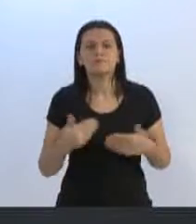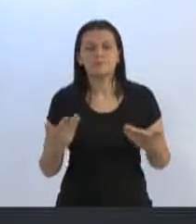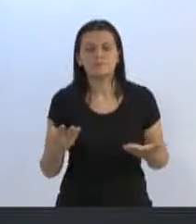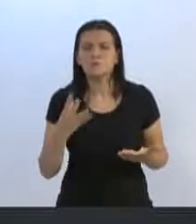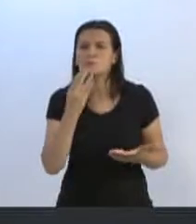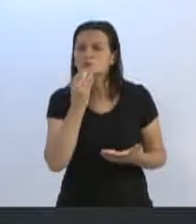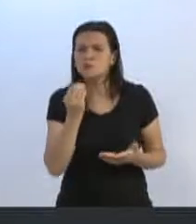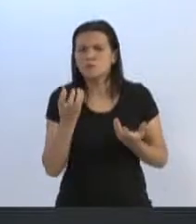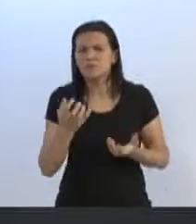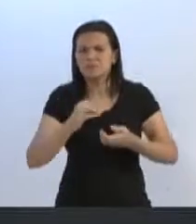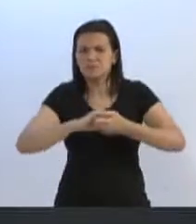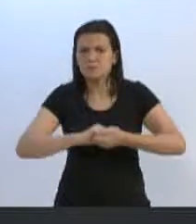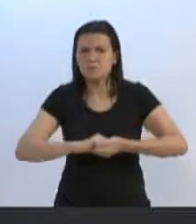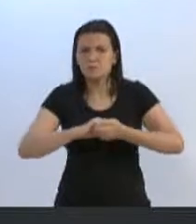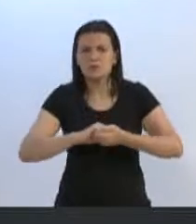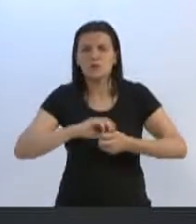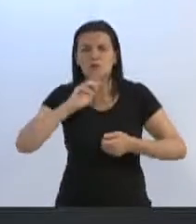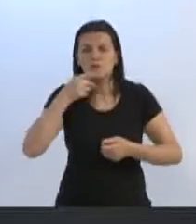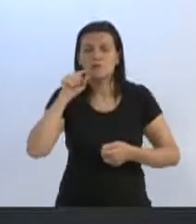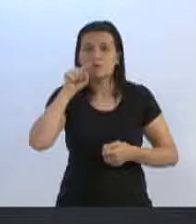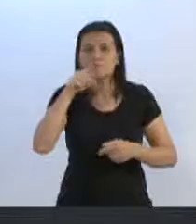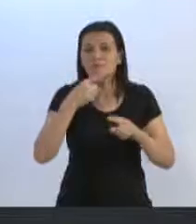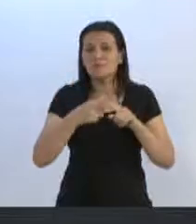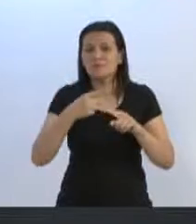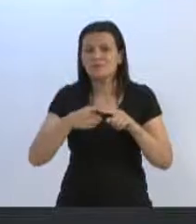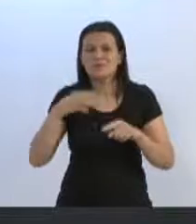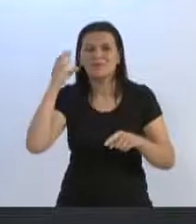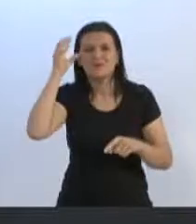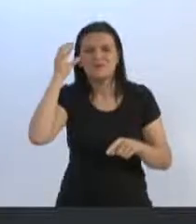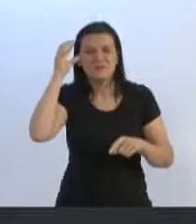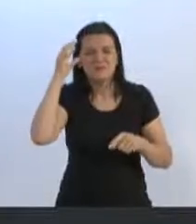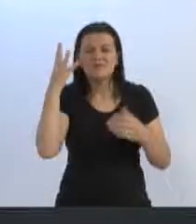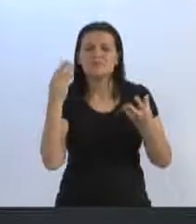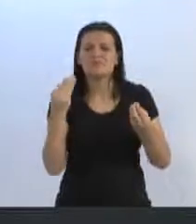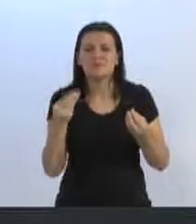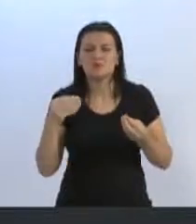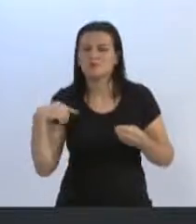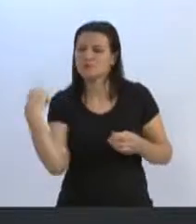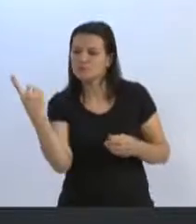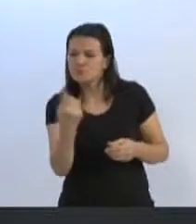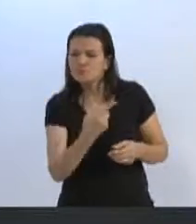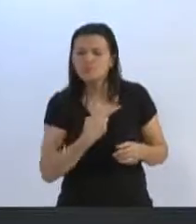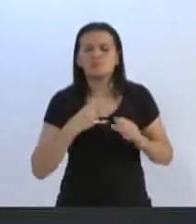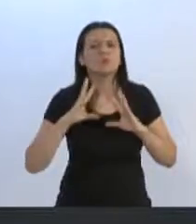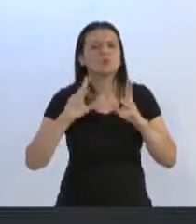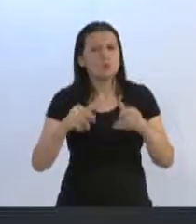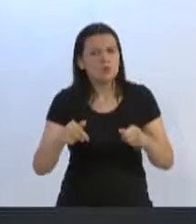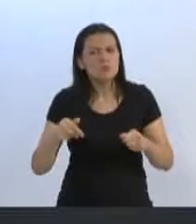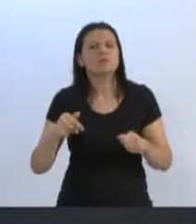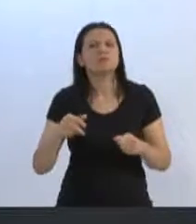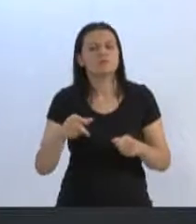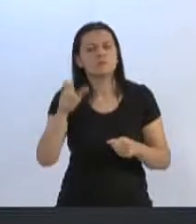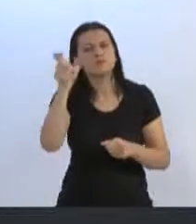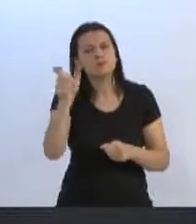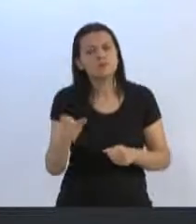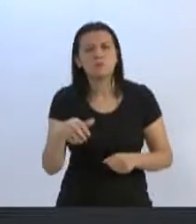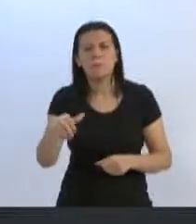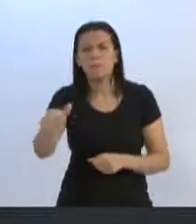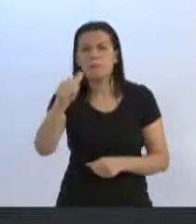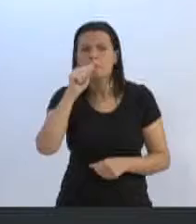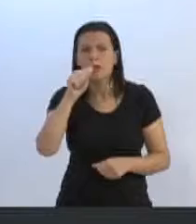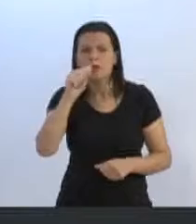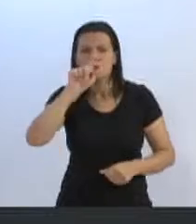Bruno, eu quero parabenizar a vossa fala, até porque a conscientização tem que partir de todos, né? As pessoas que bebem